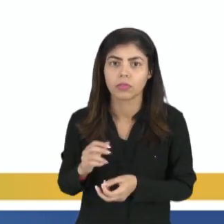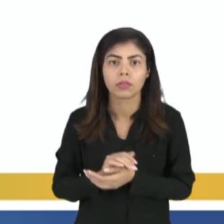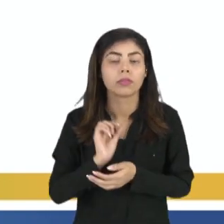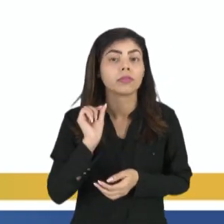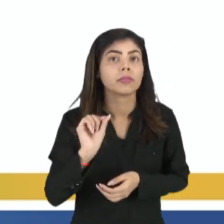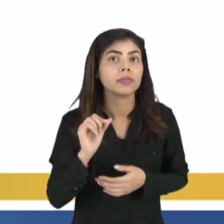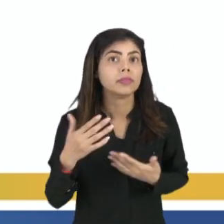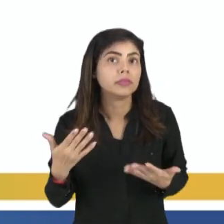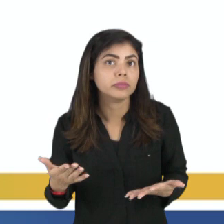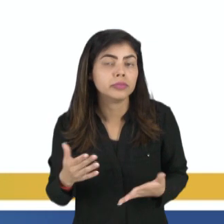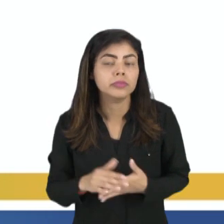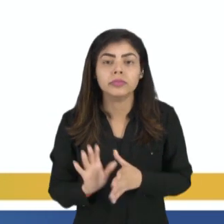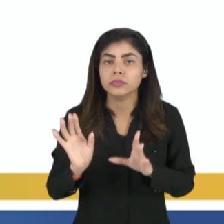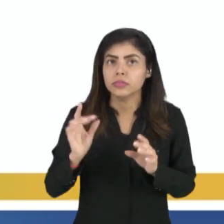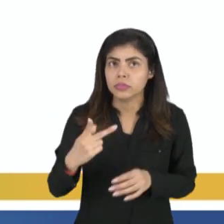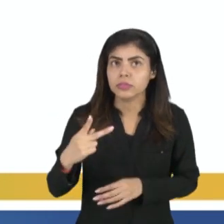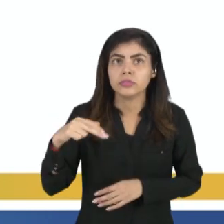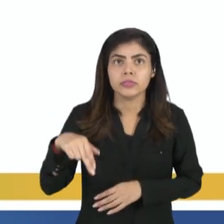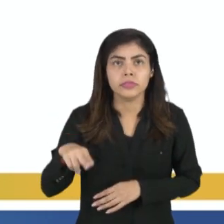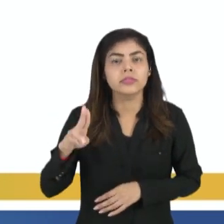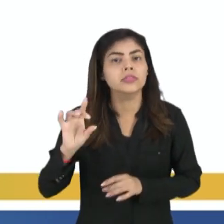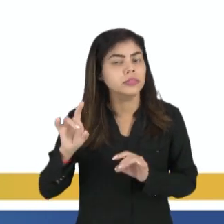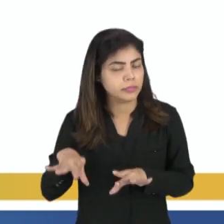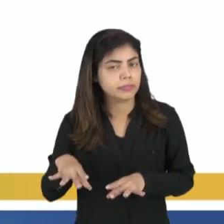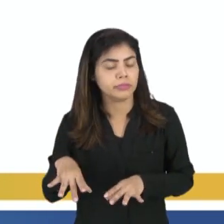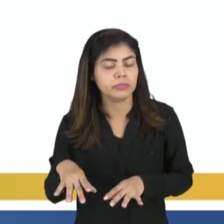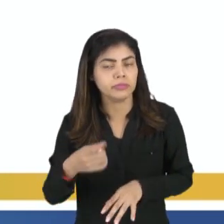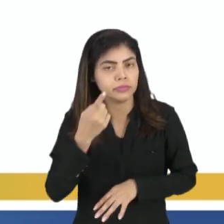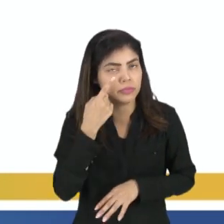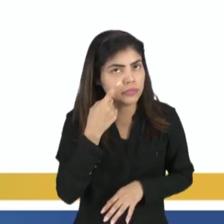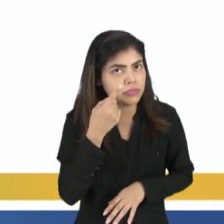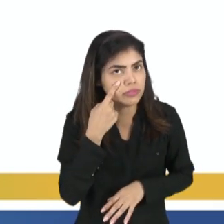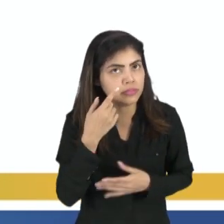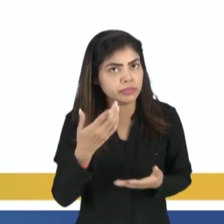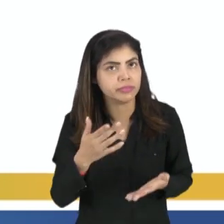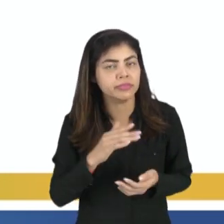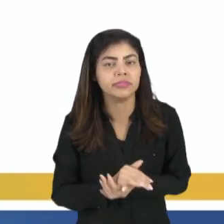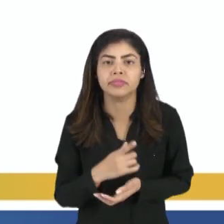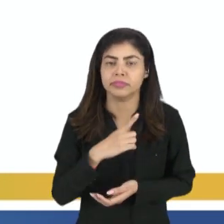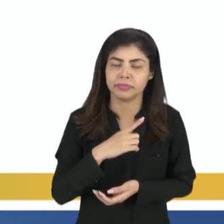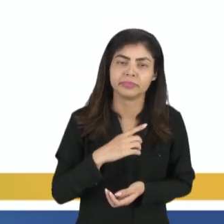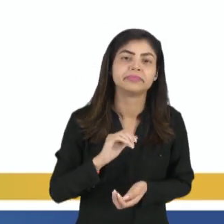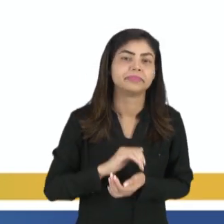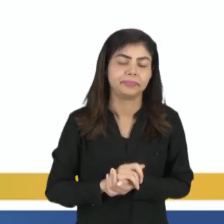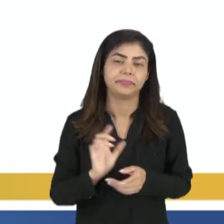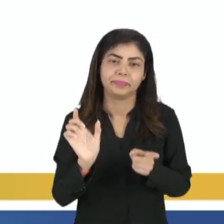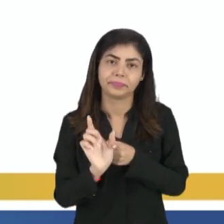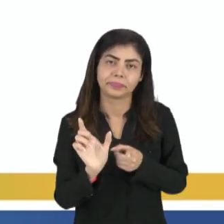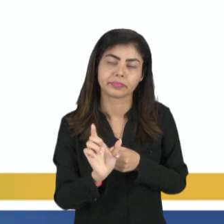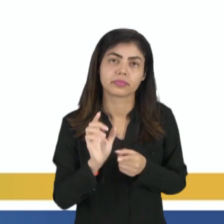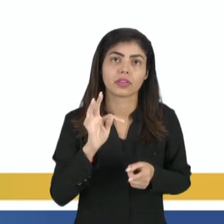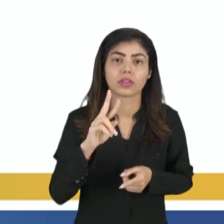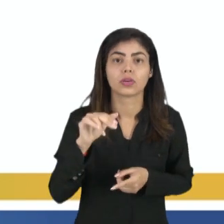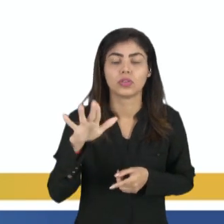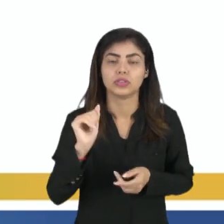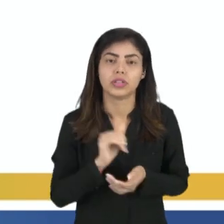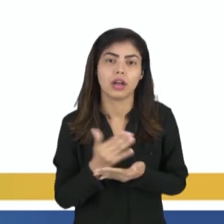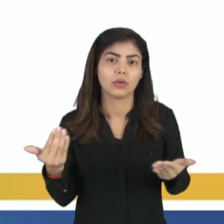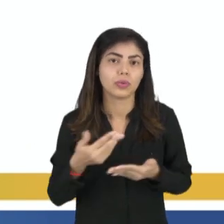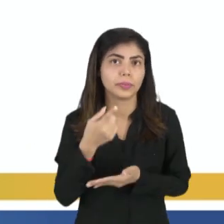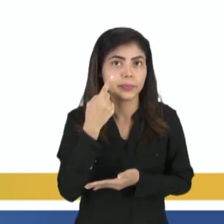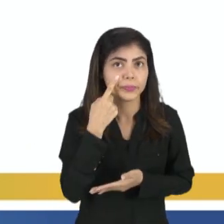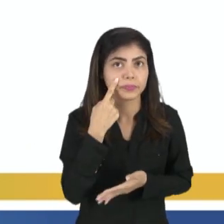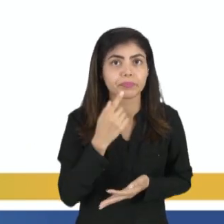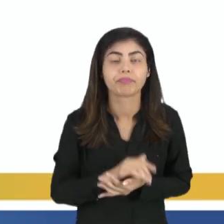aí que ela é a última a penúltima vejam que nós temos aí essa sílaba que é tônica agora